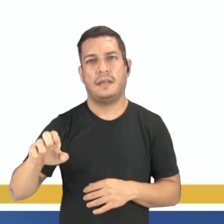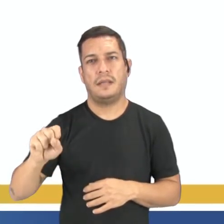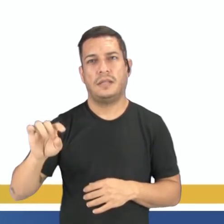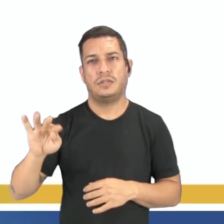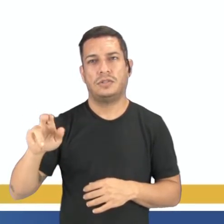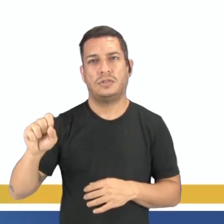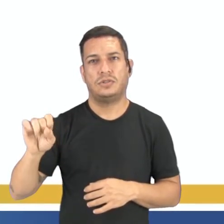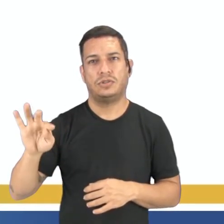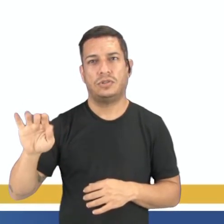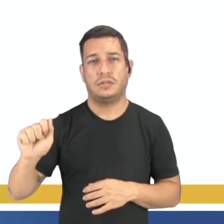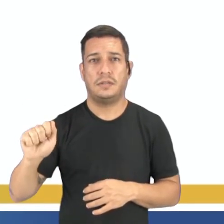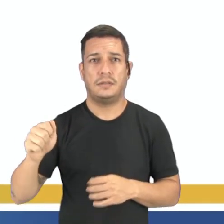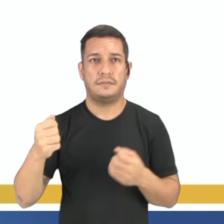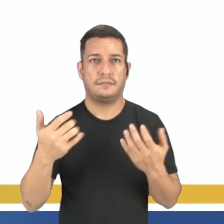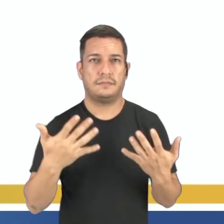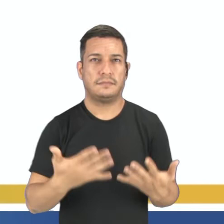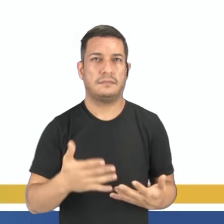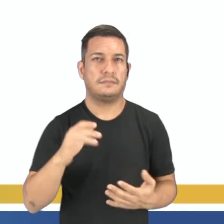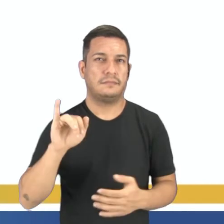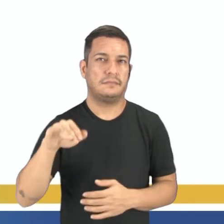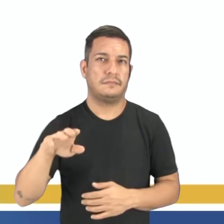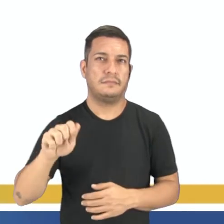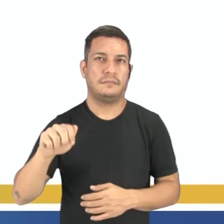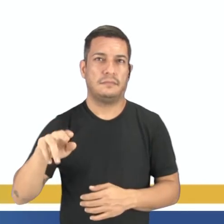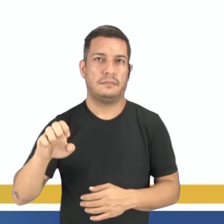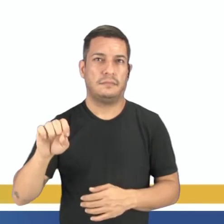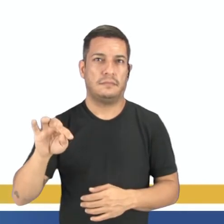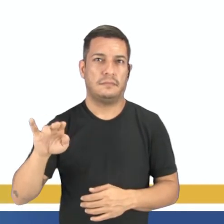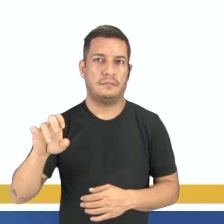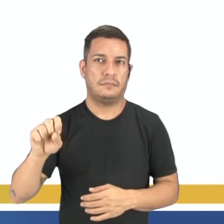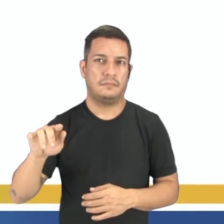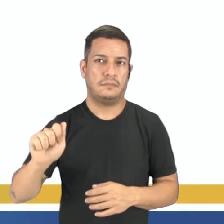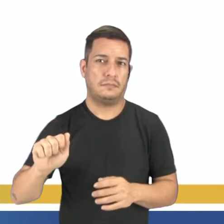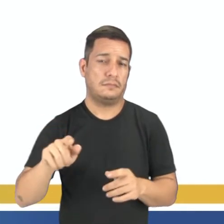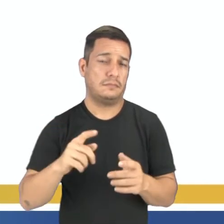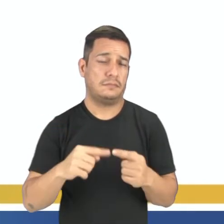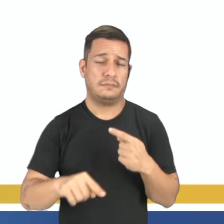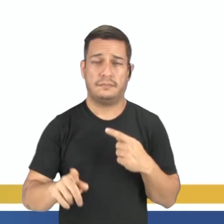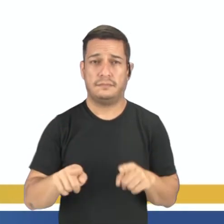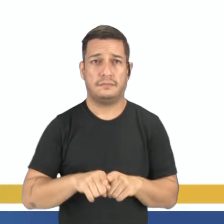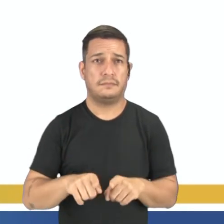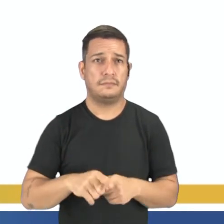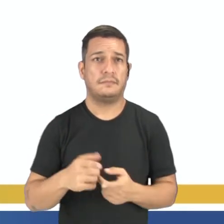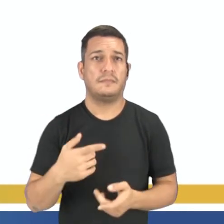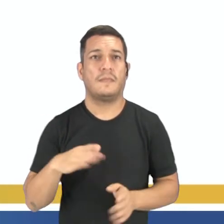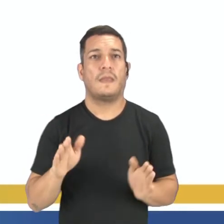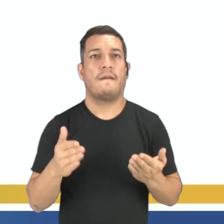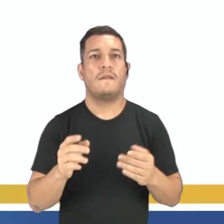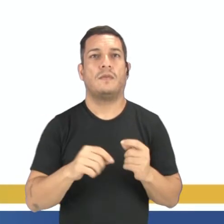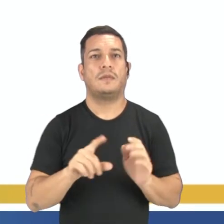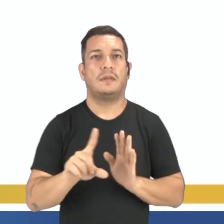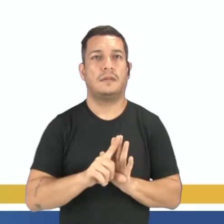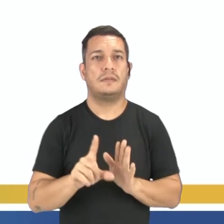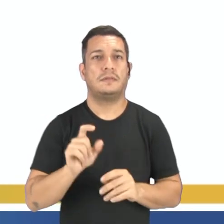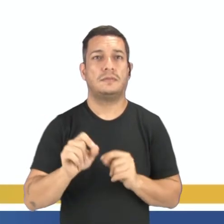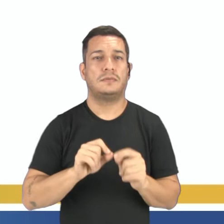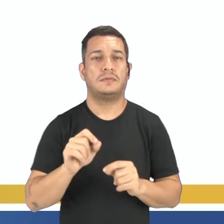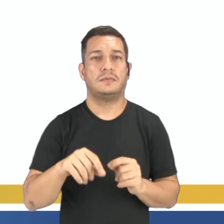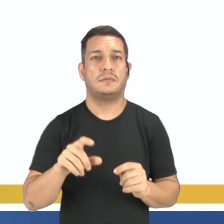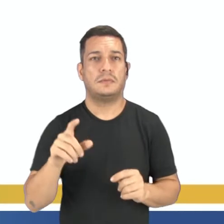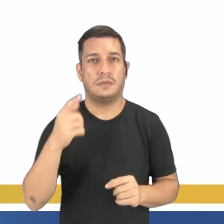vamos entrar no detalhe para explicar o que é imanentismo, não é, nada a ver com Descartes. Focalizado na